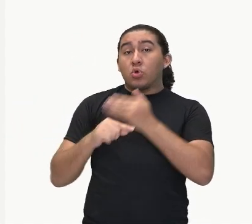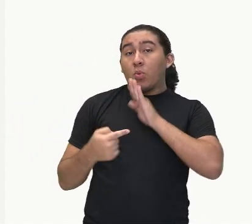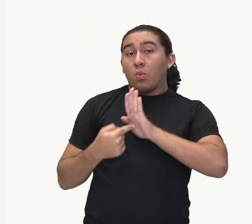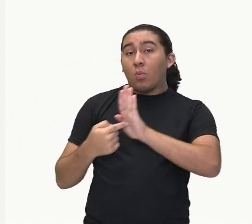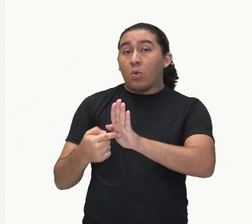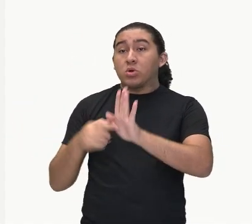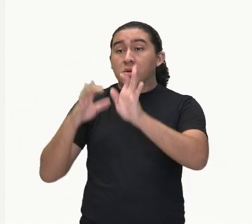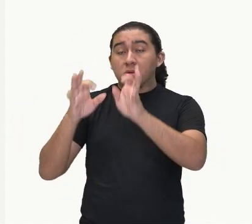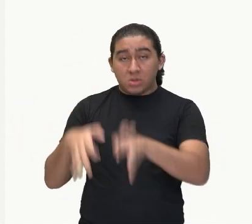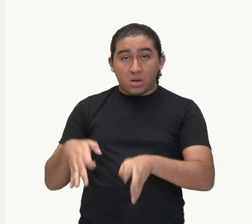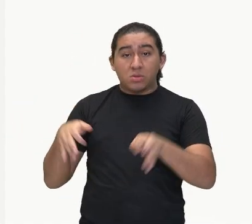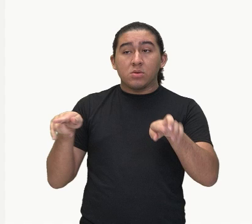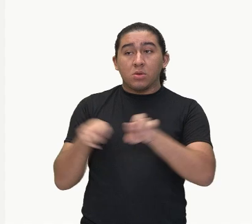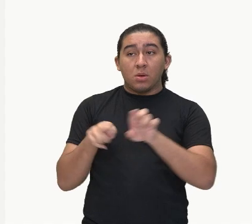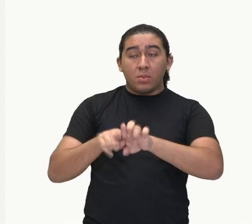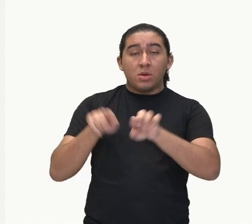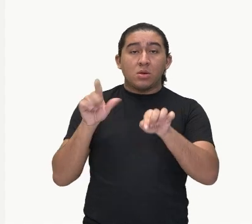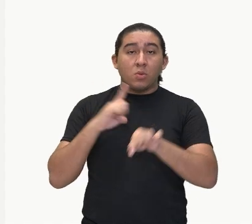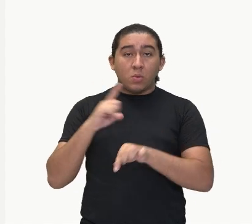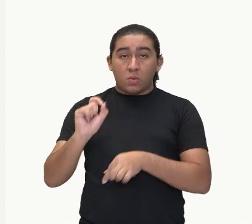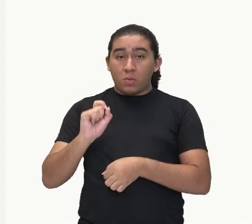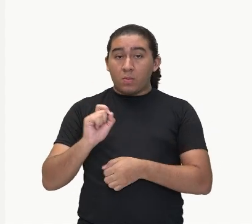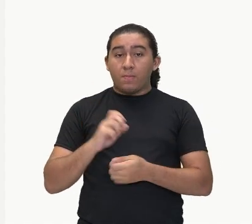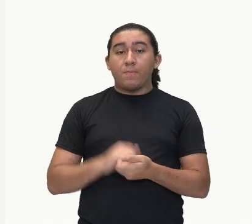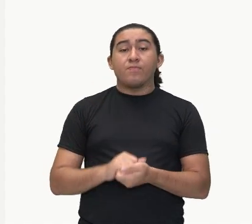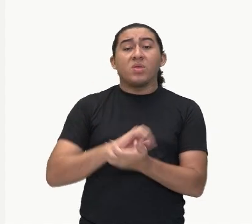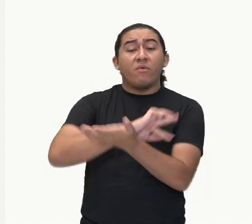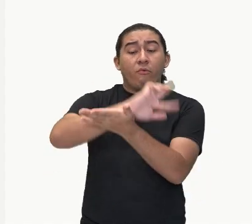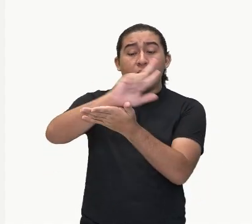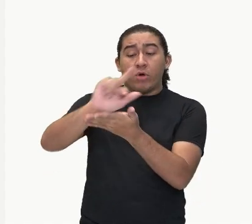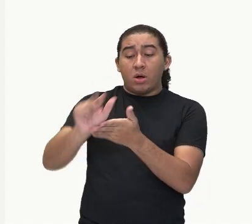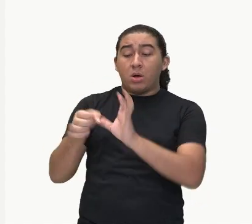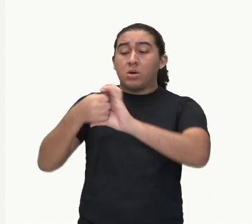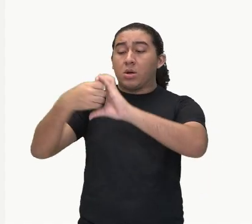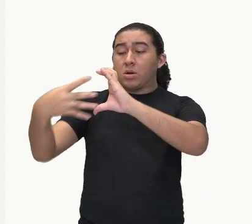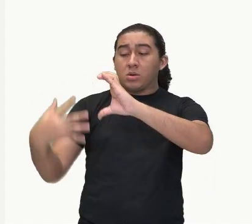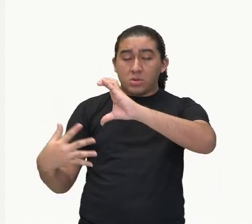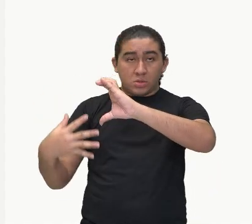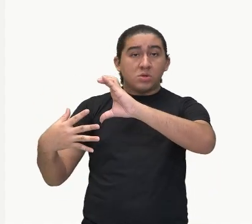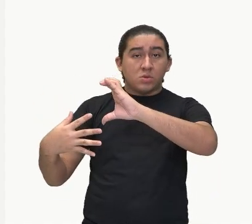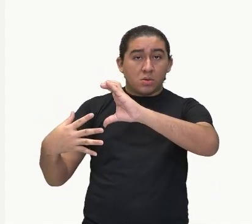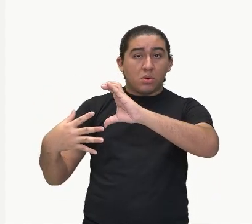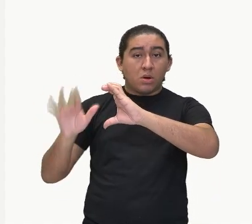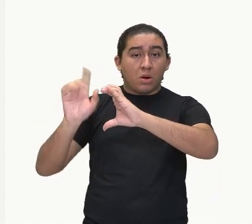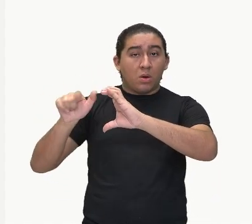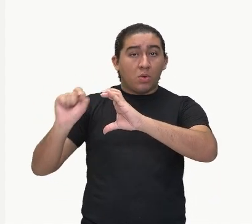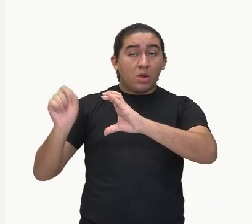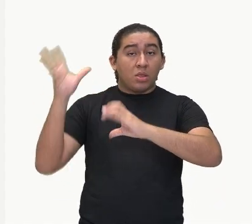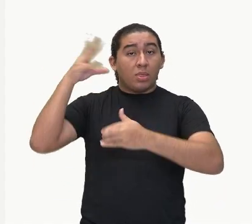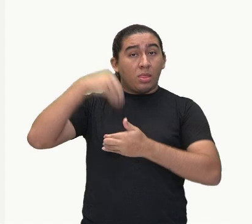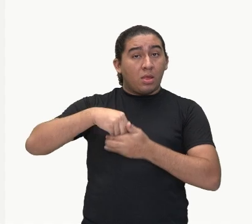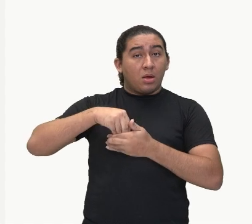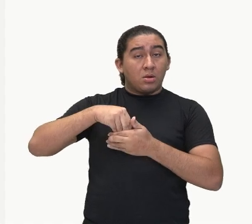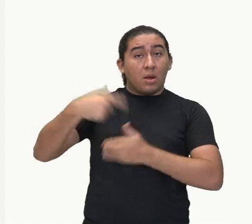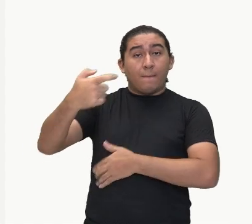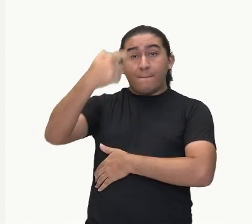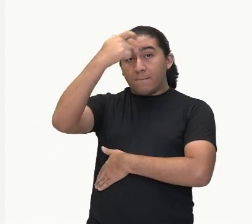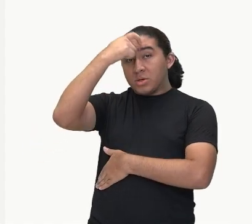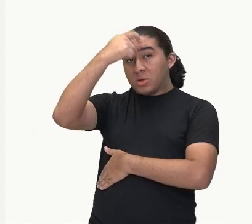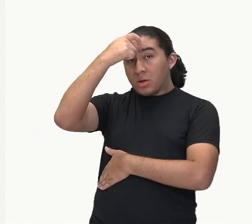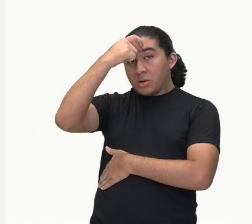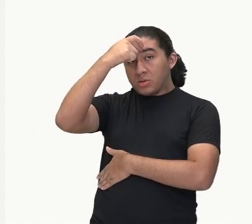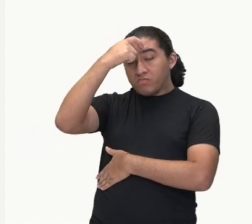colocar muitas características internas da personagem, né?